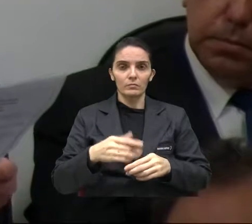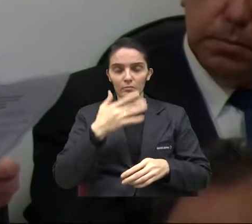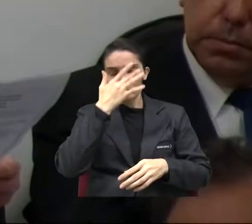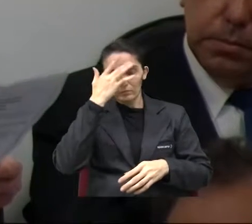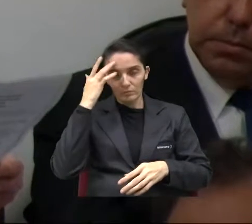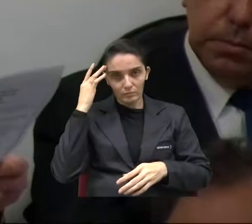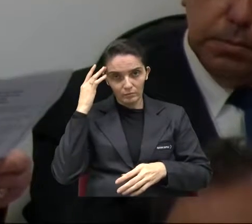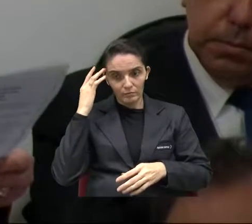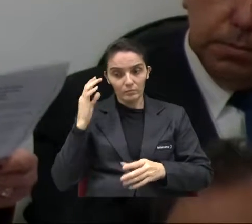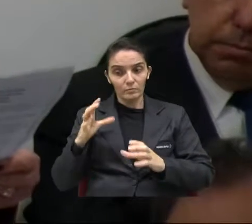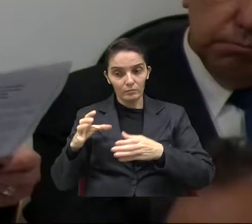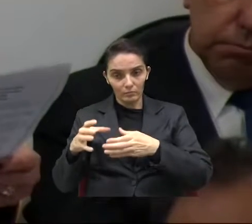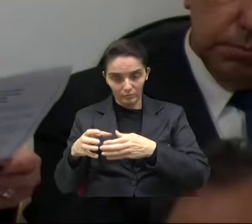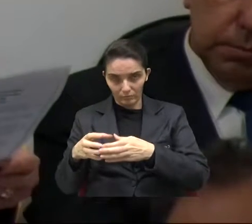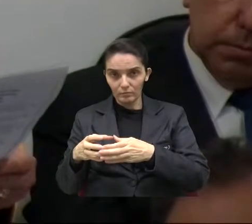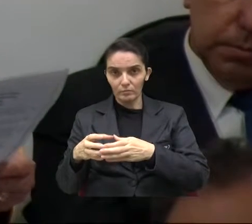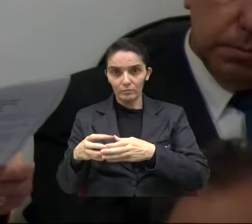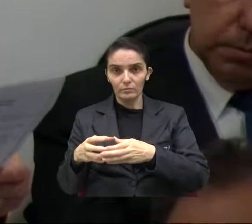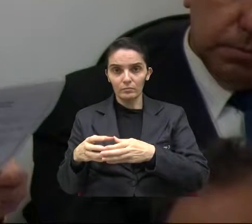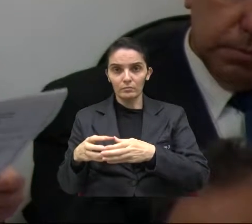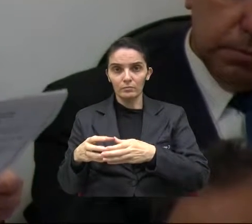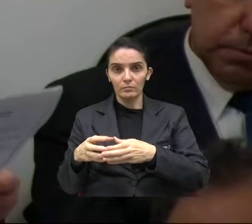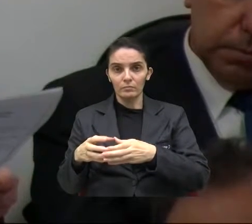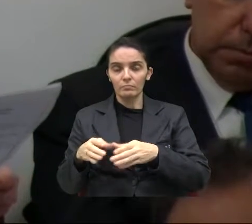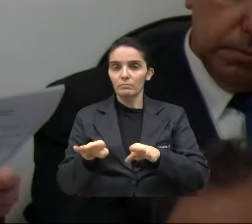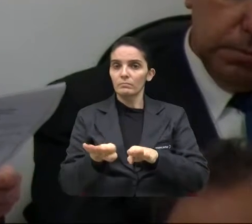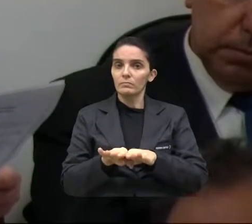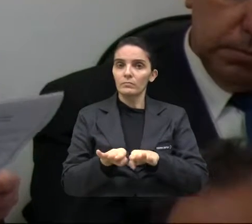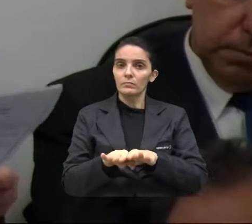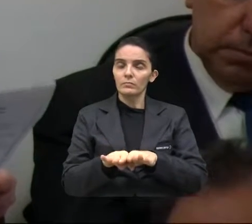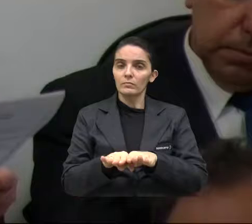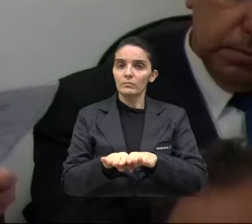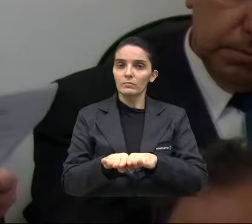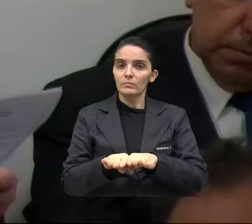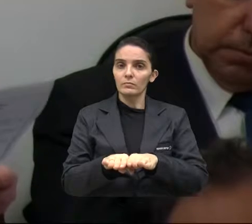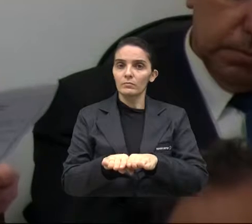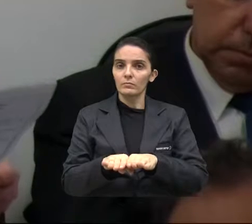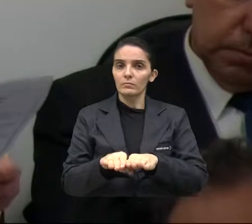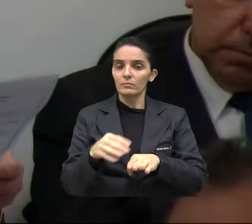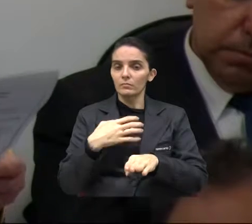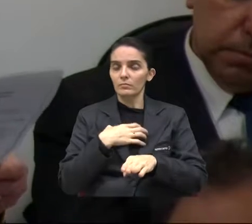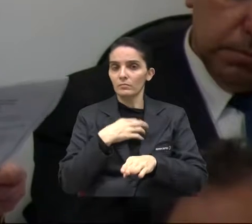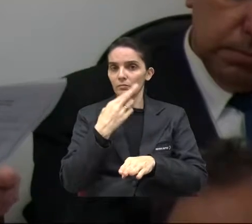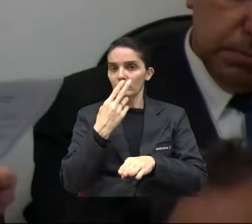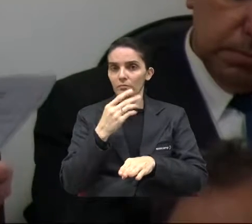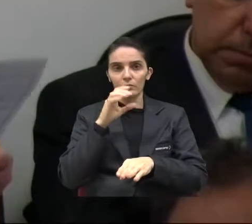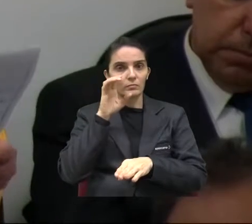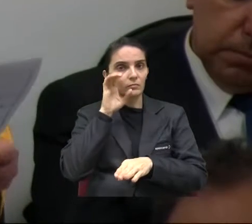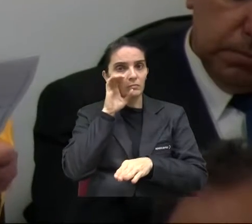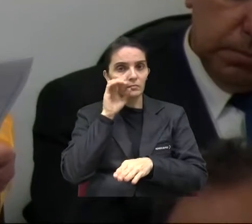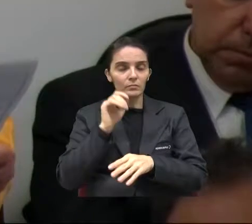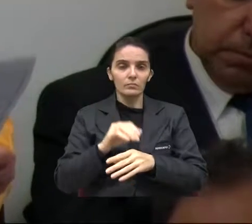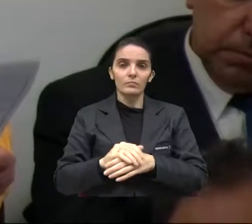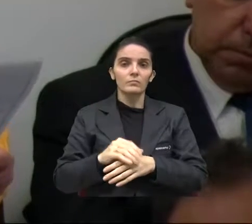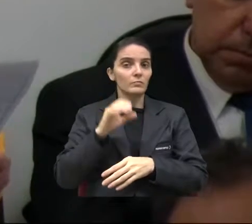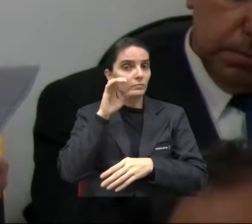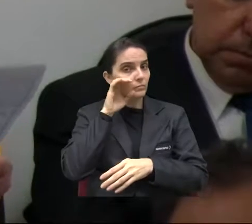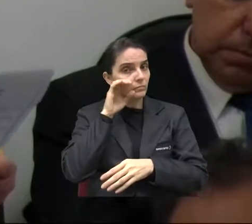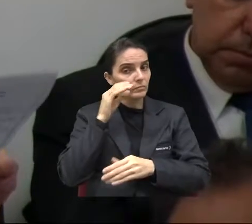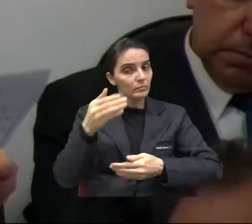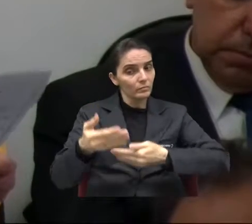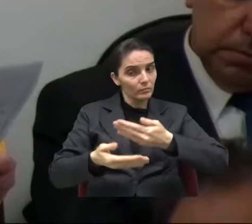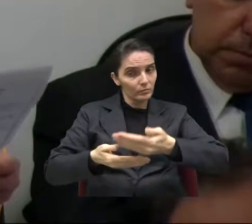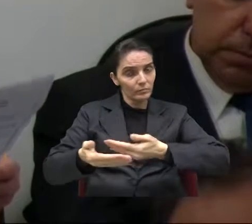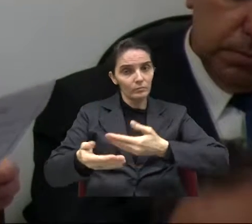participaram desse momento também estão com o mesmo sentimento meu. Que eu me relaciono com todos os vereadores e